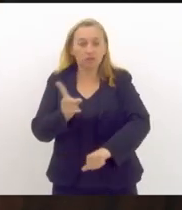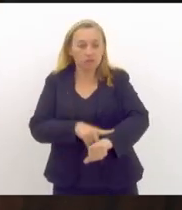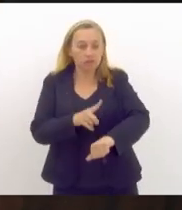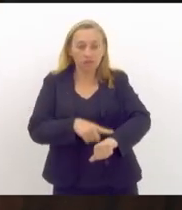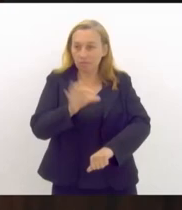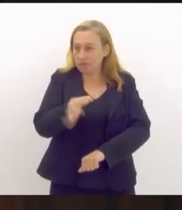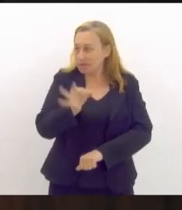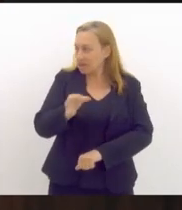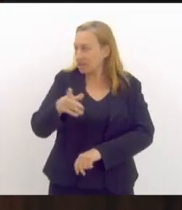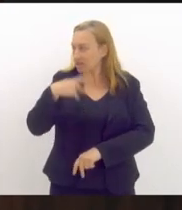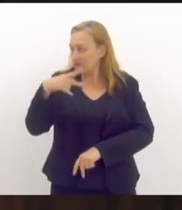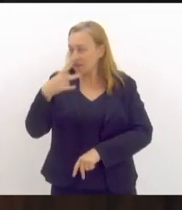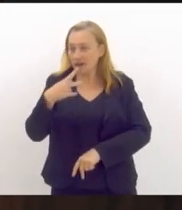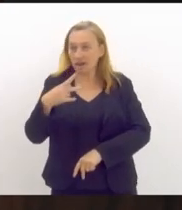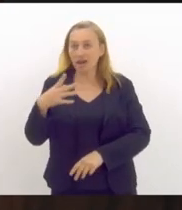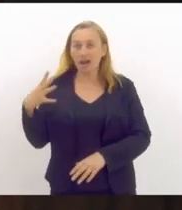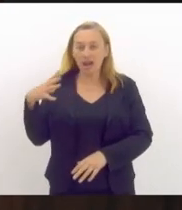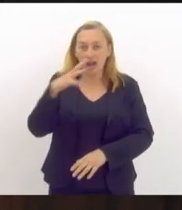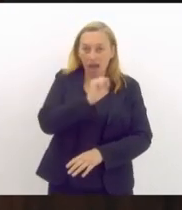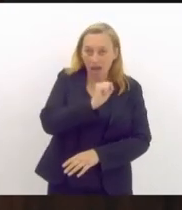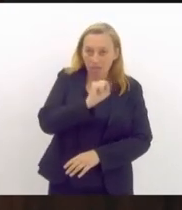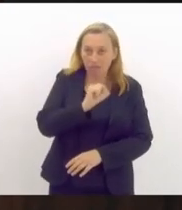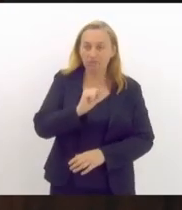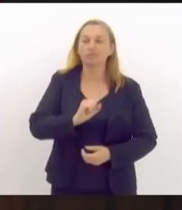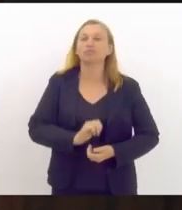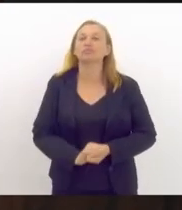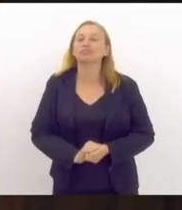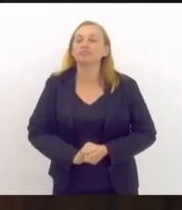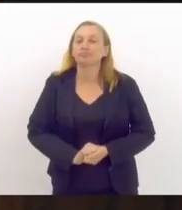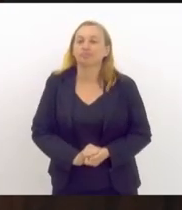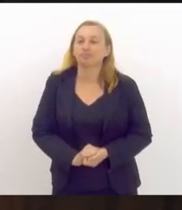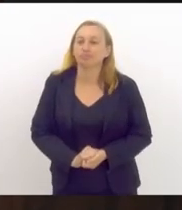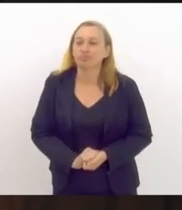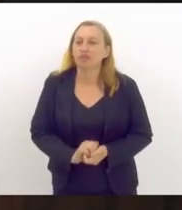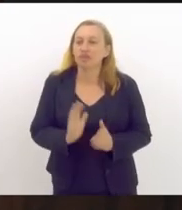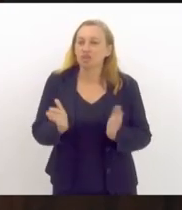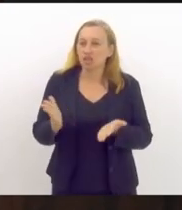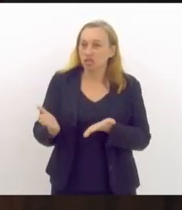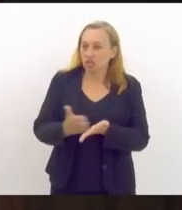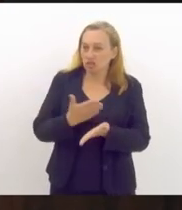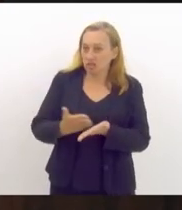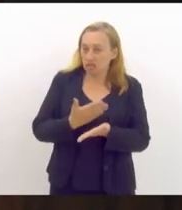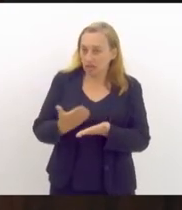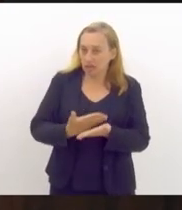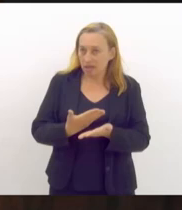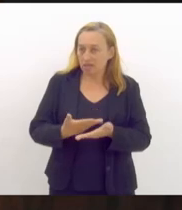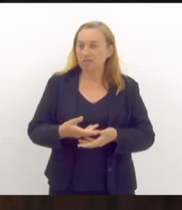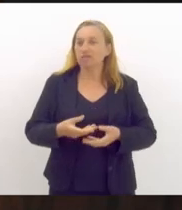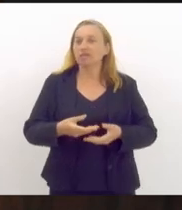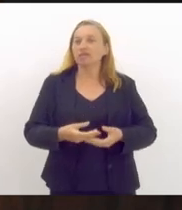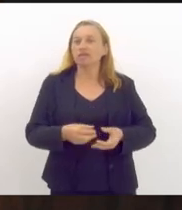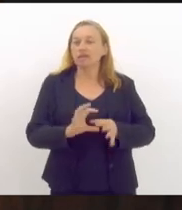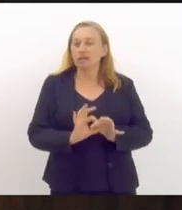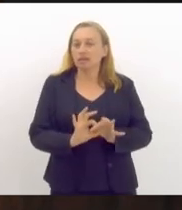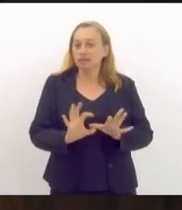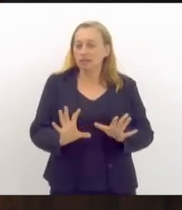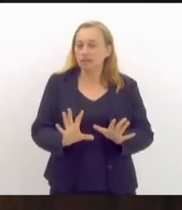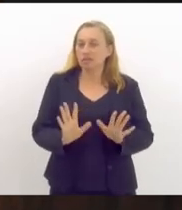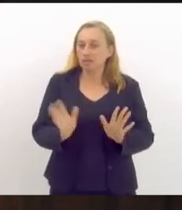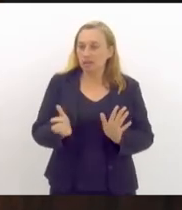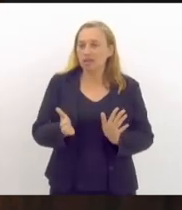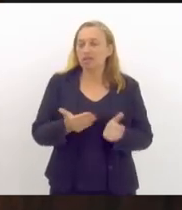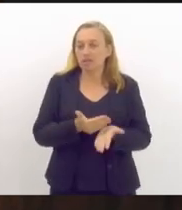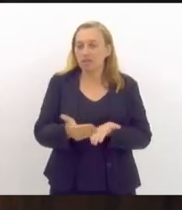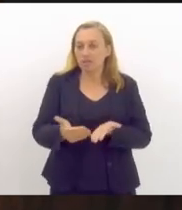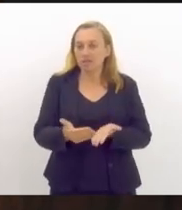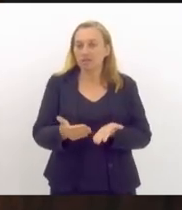e a gente adianta pausa rápido já adentra ao expediente final o livro Já está aberto desde cedo e aí a gente consegue dar